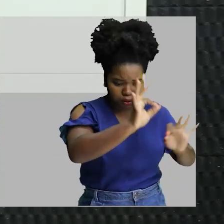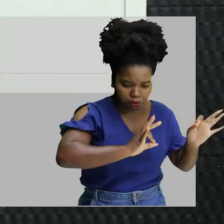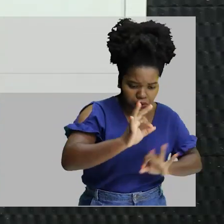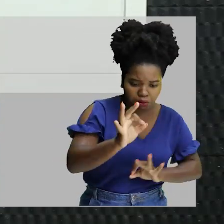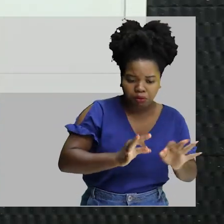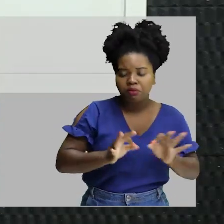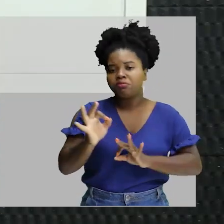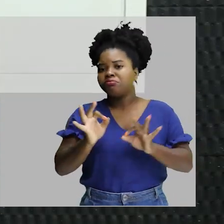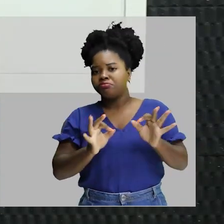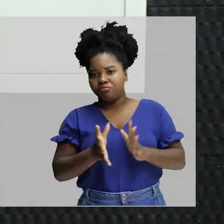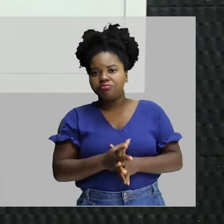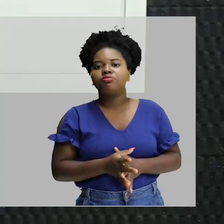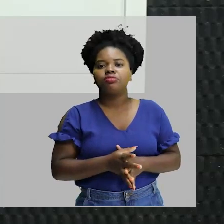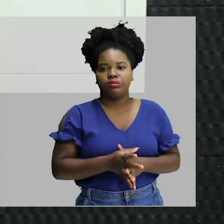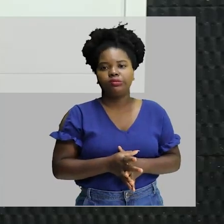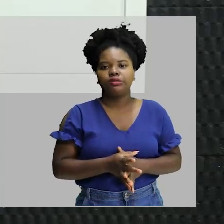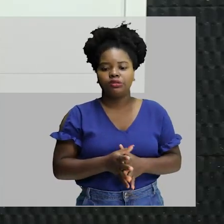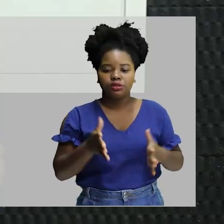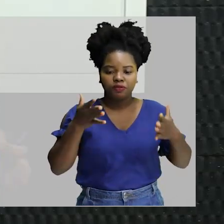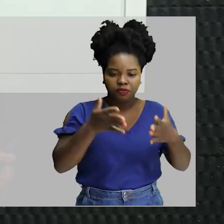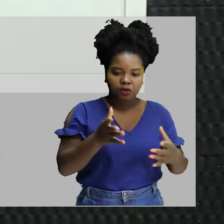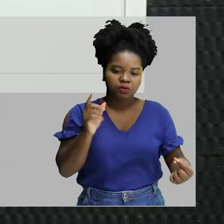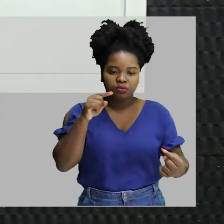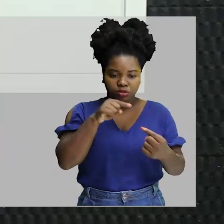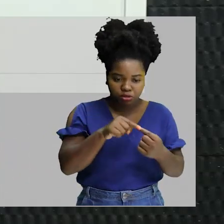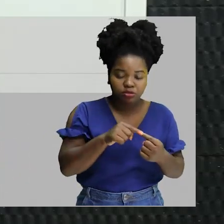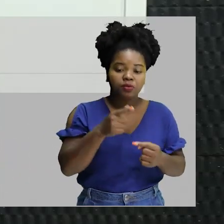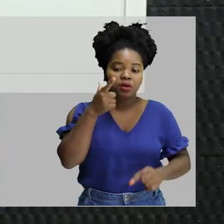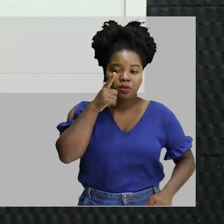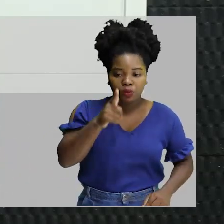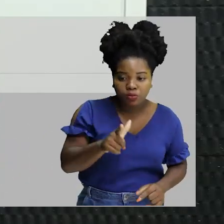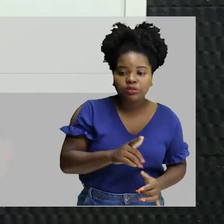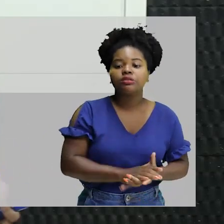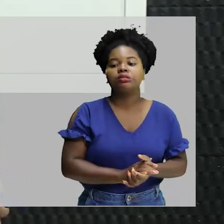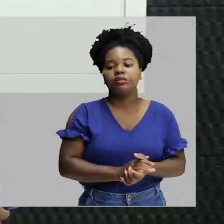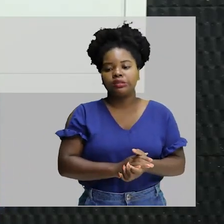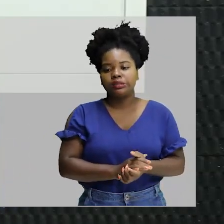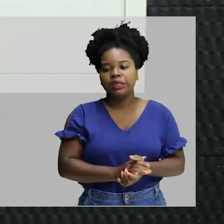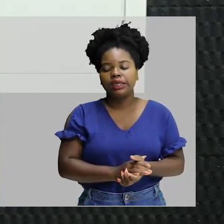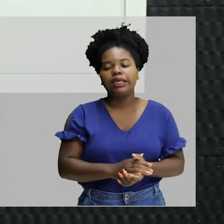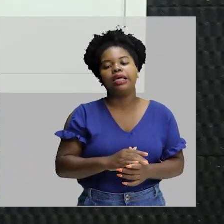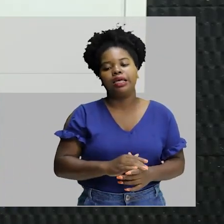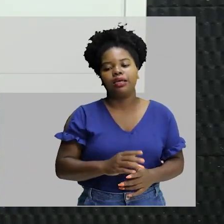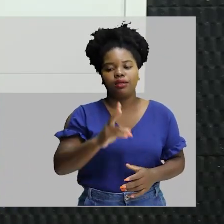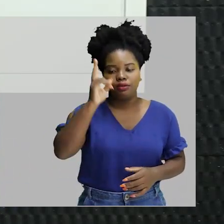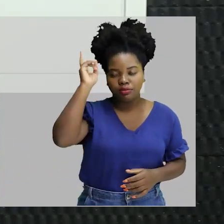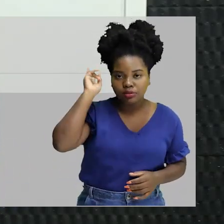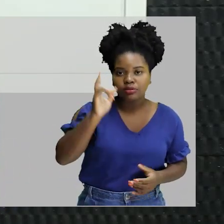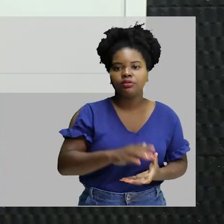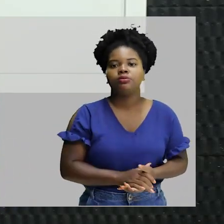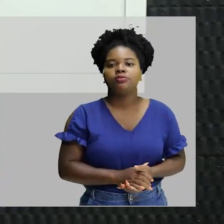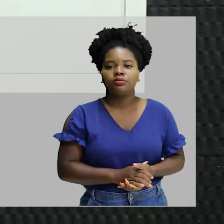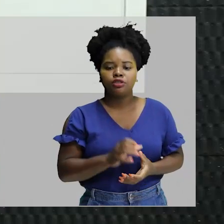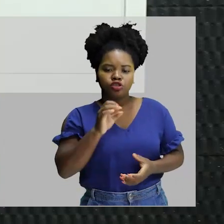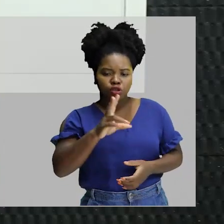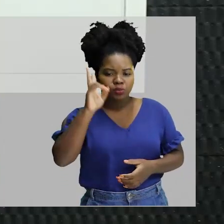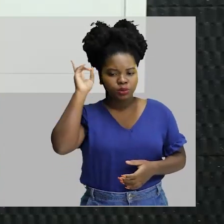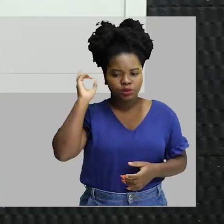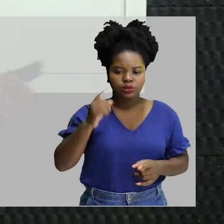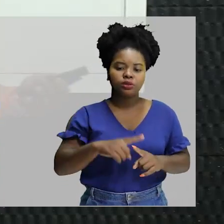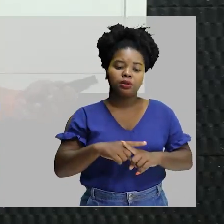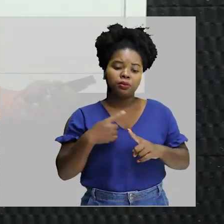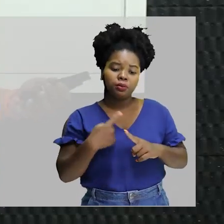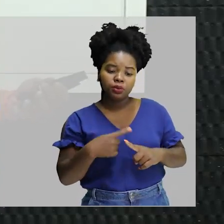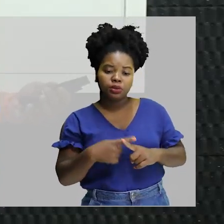encarar esse famoso vestibular, e não só o vestibular, obviamente que a nossa realidade ela precisa ser,